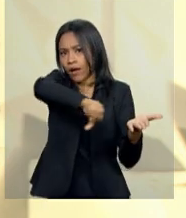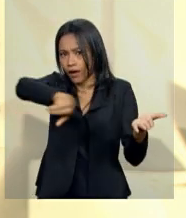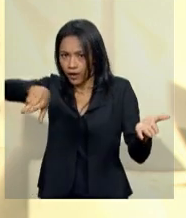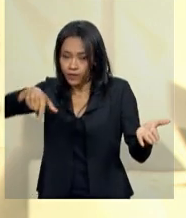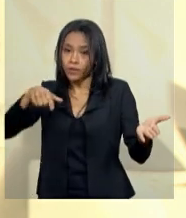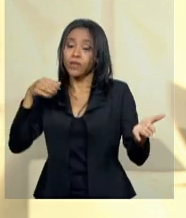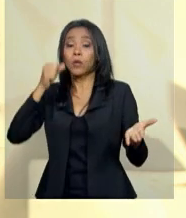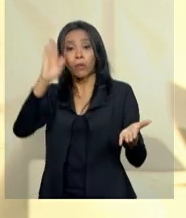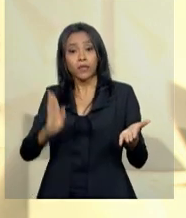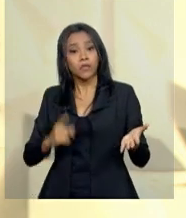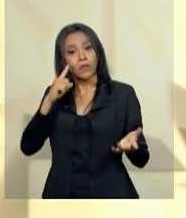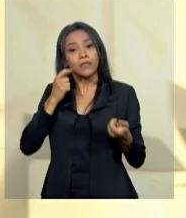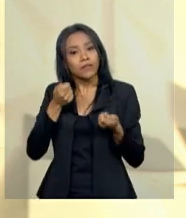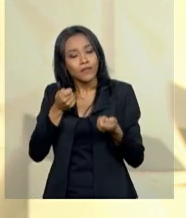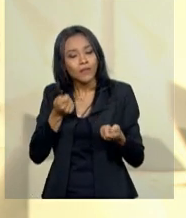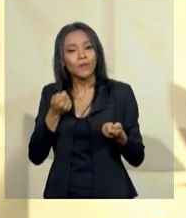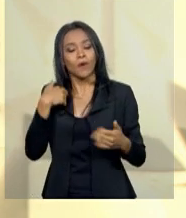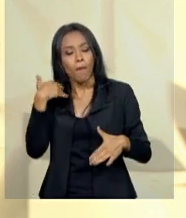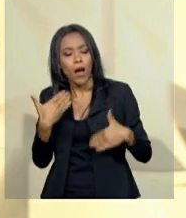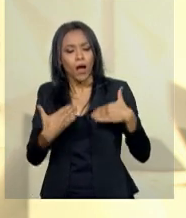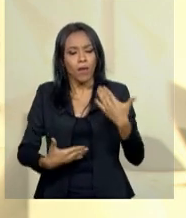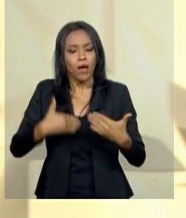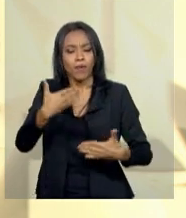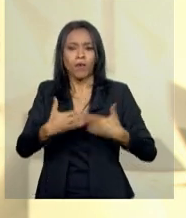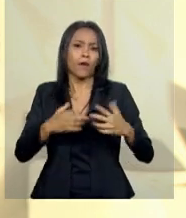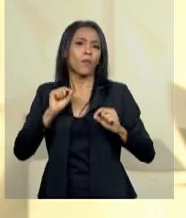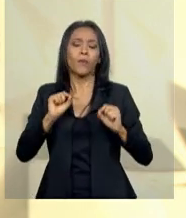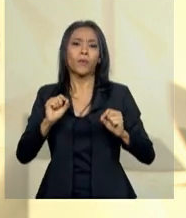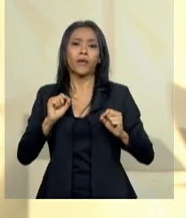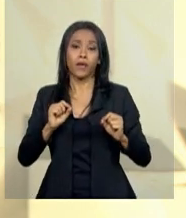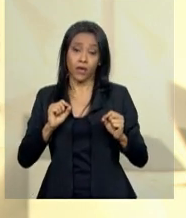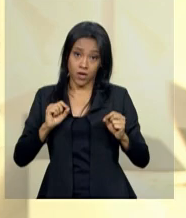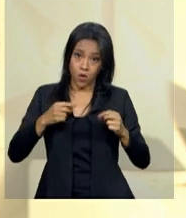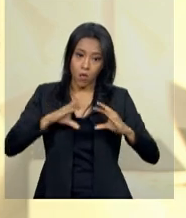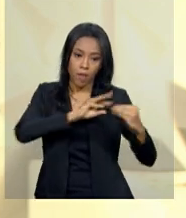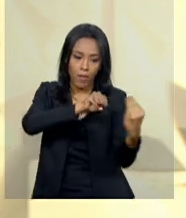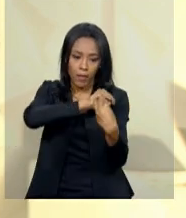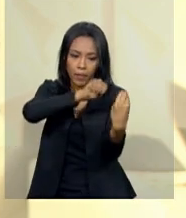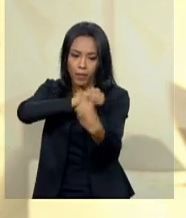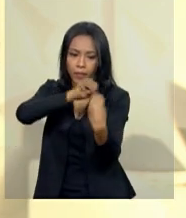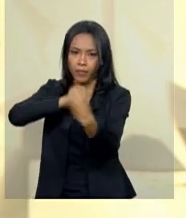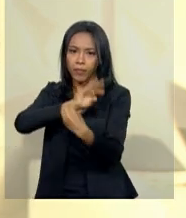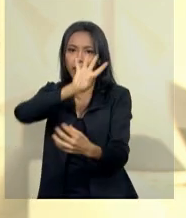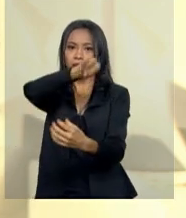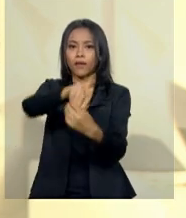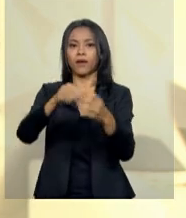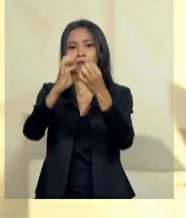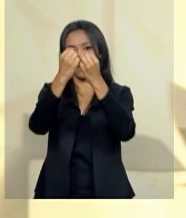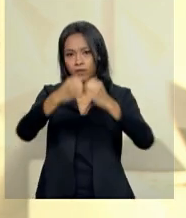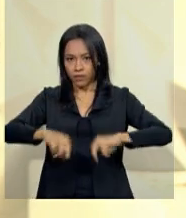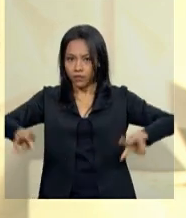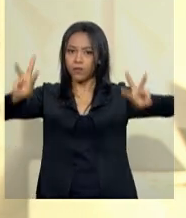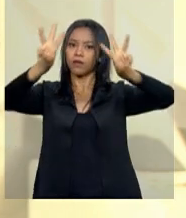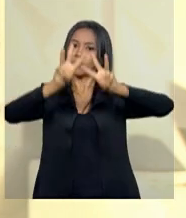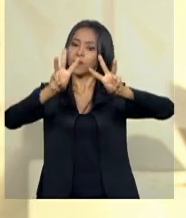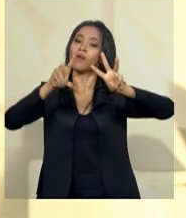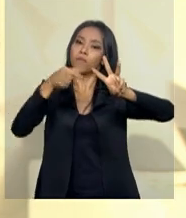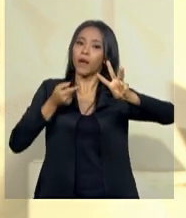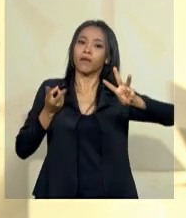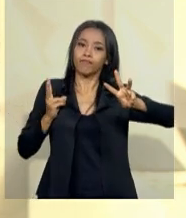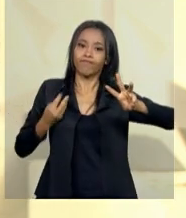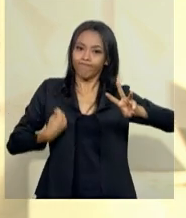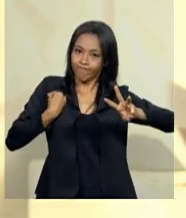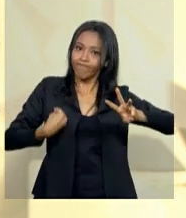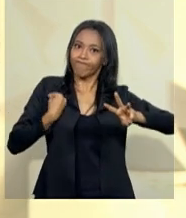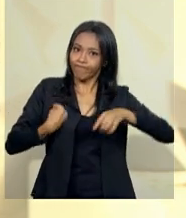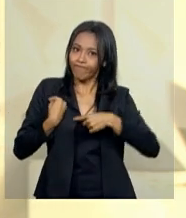tentou construir no curso do tempo uma narrativa dentro das Nações Unidas de vincular a própria existência do Brasil como